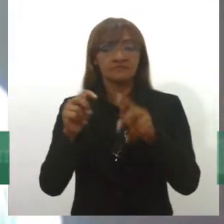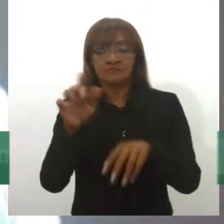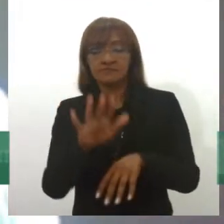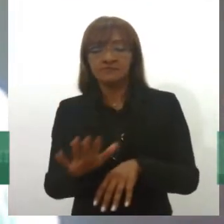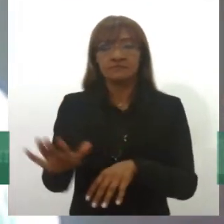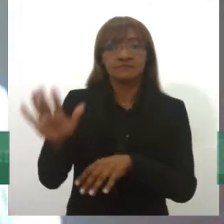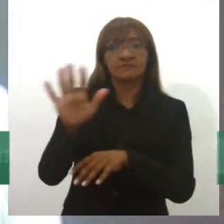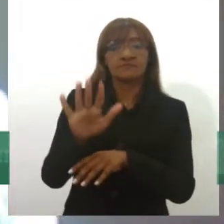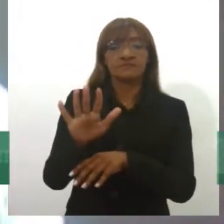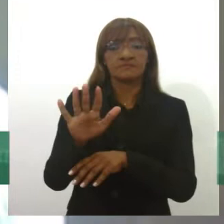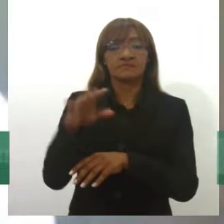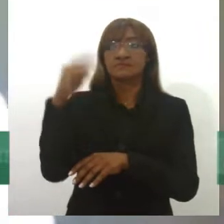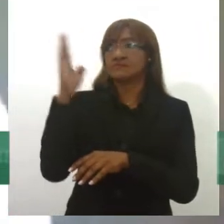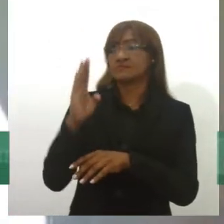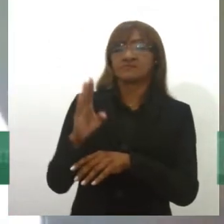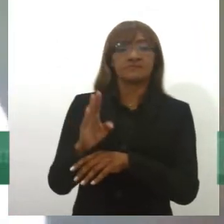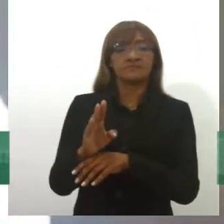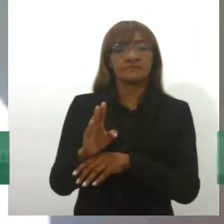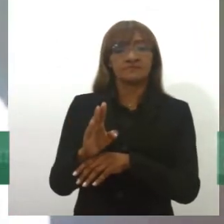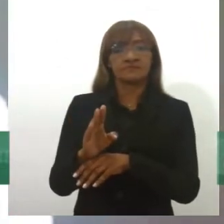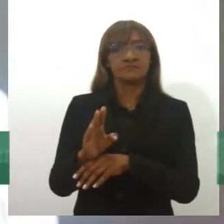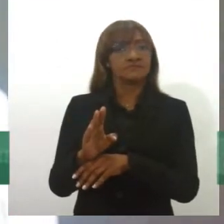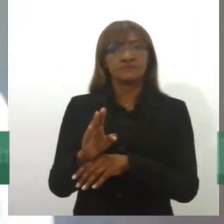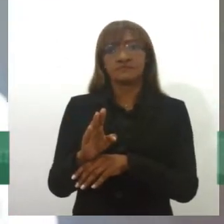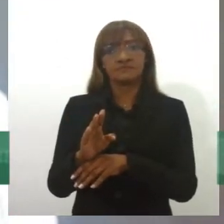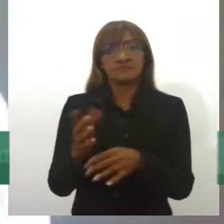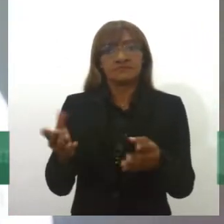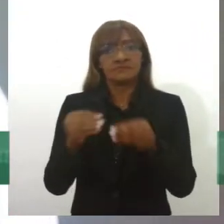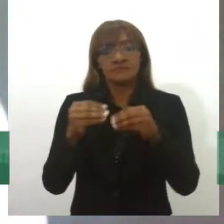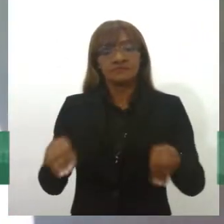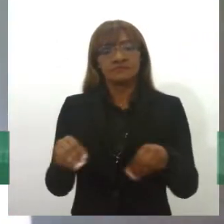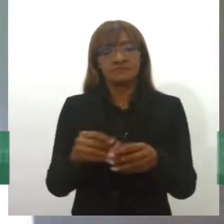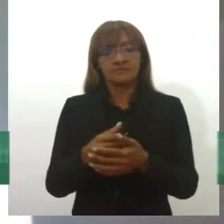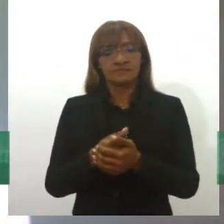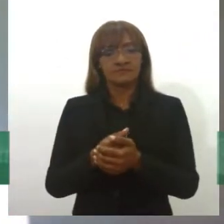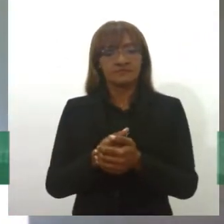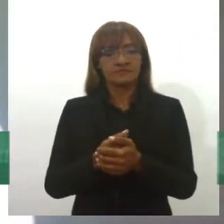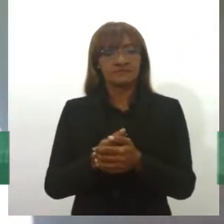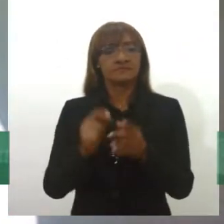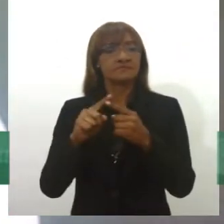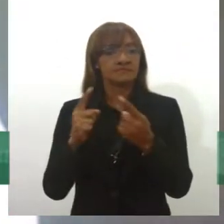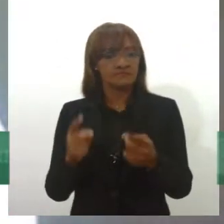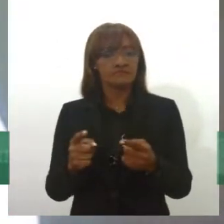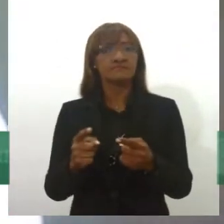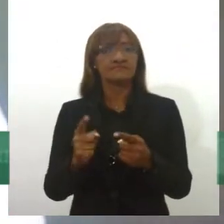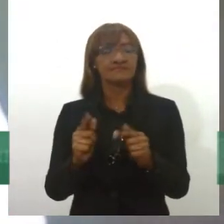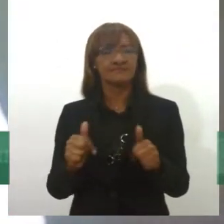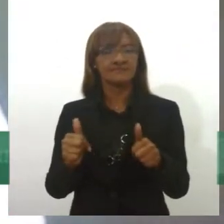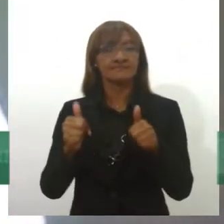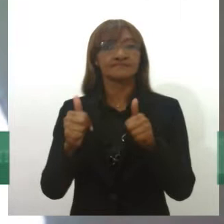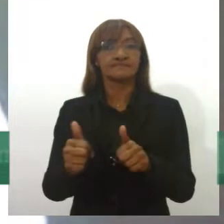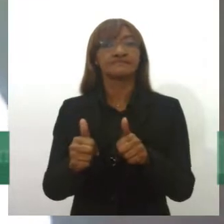causar, uma distorção na nossa federação. E definir essa alíquota é um grande desafio.